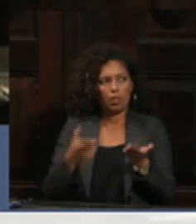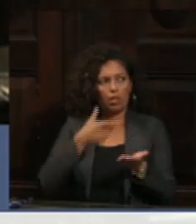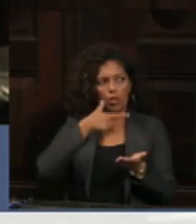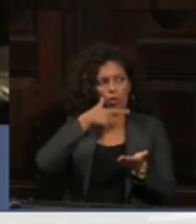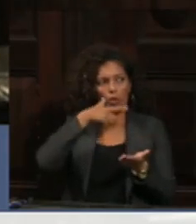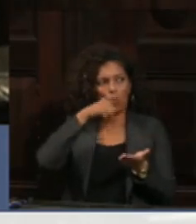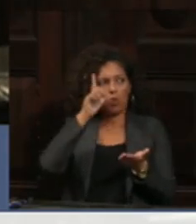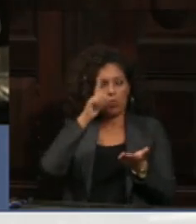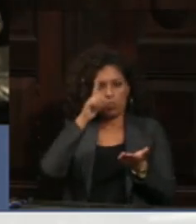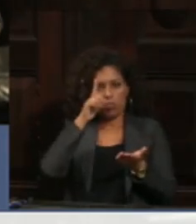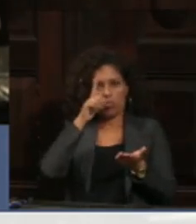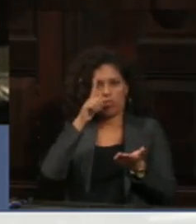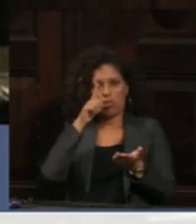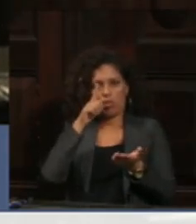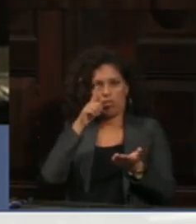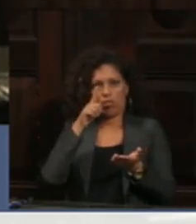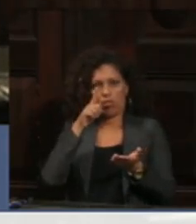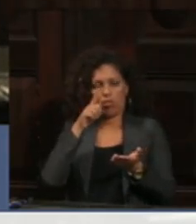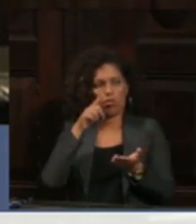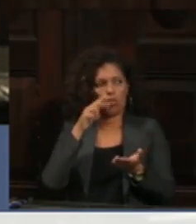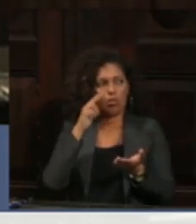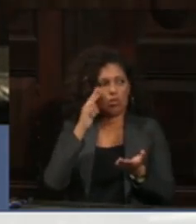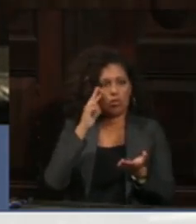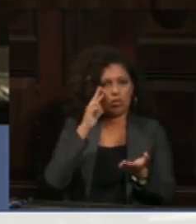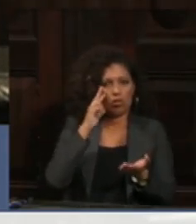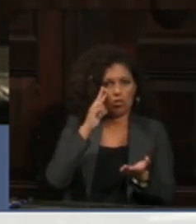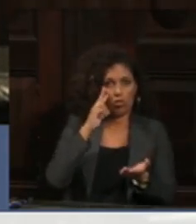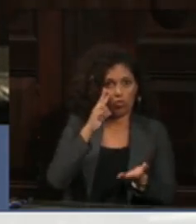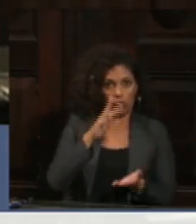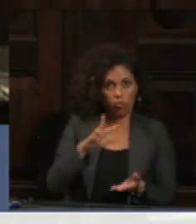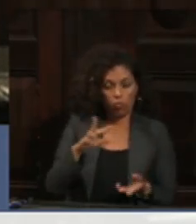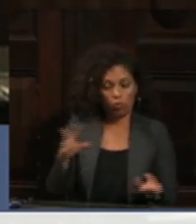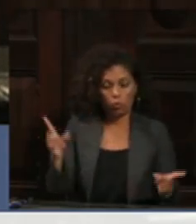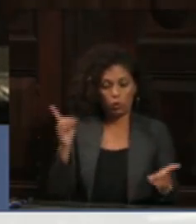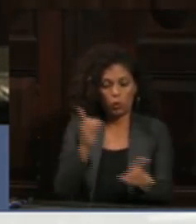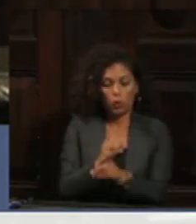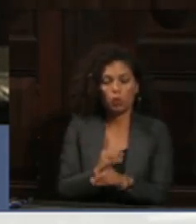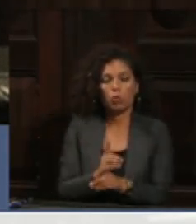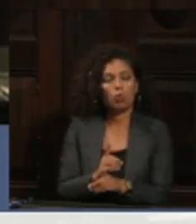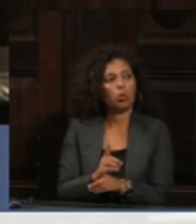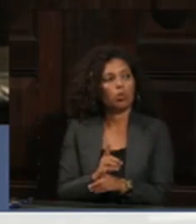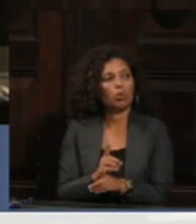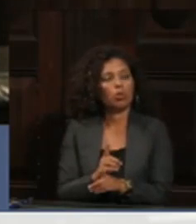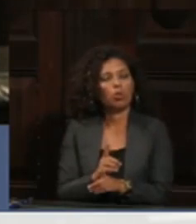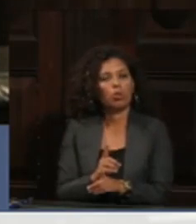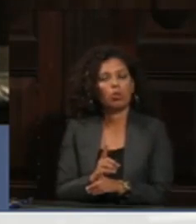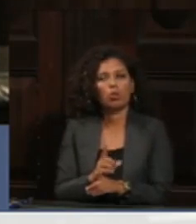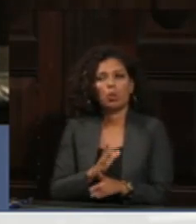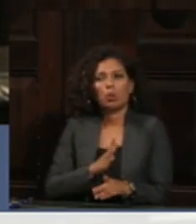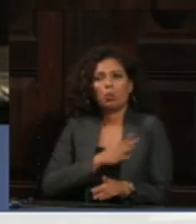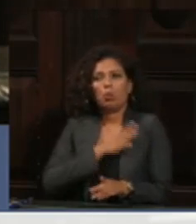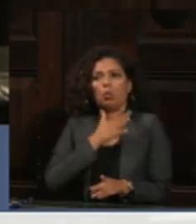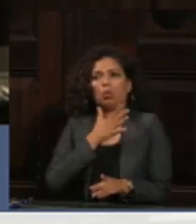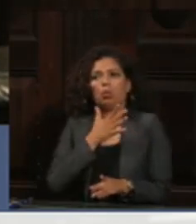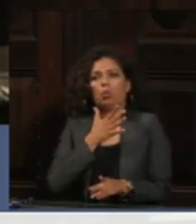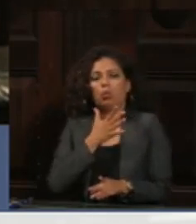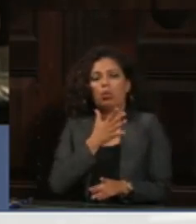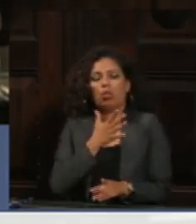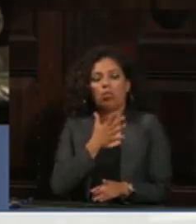presidente, na operação que apreendeu, para nossa surpresa